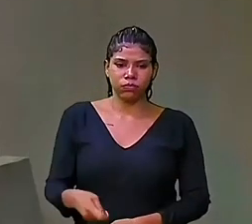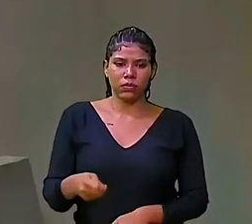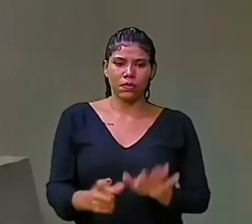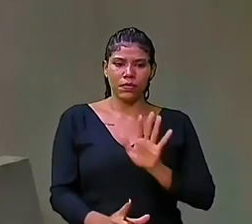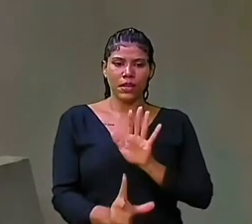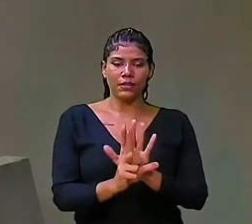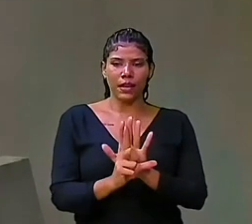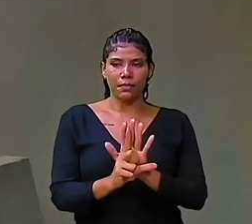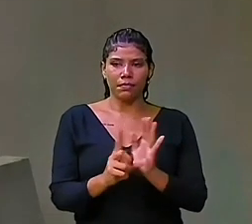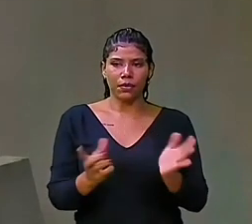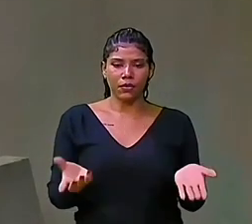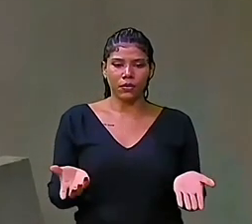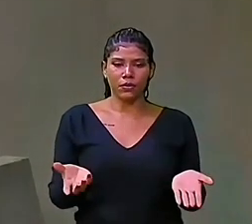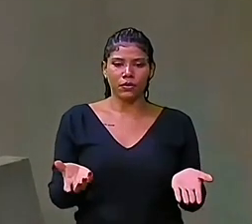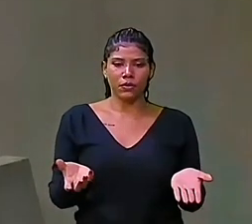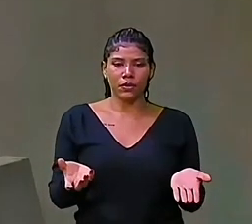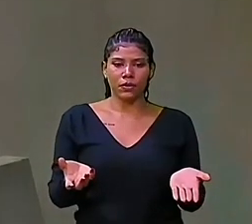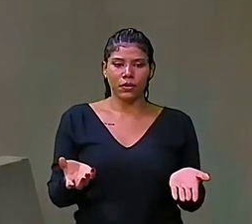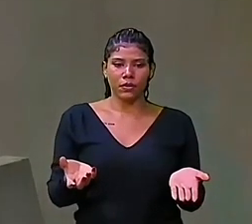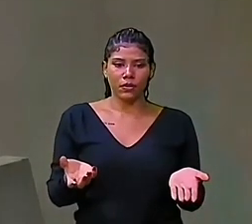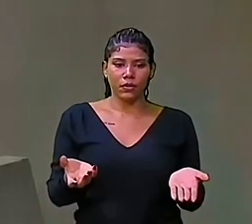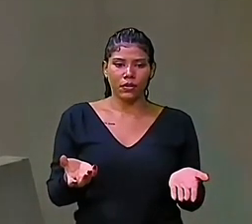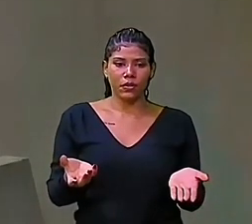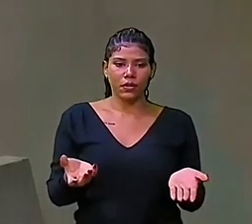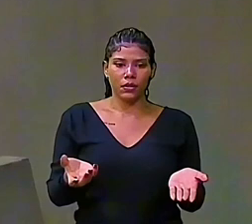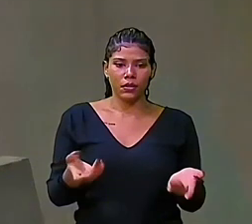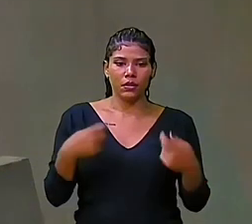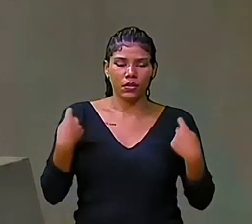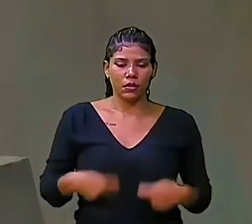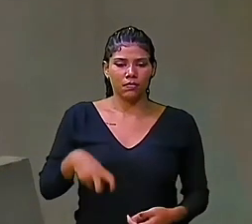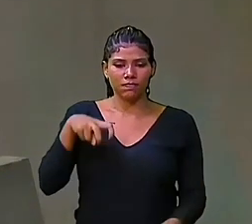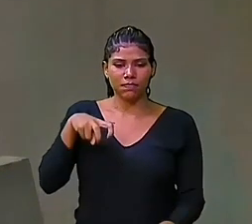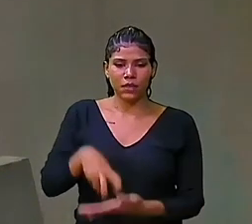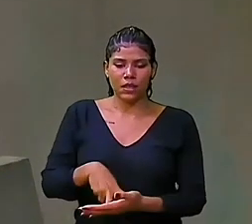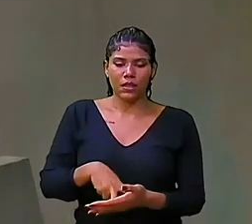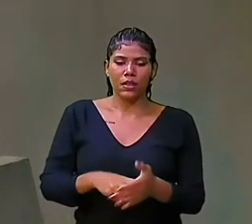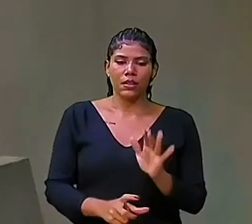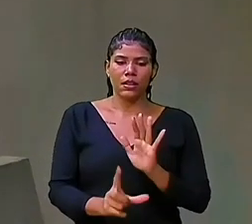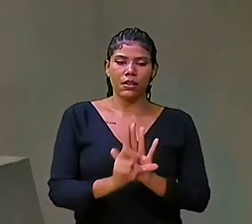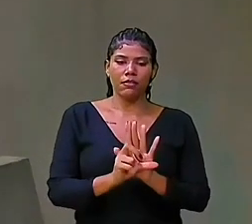lei. Seja quem for, merece o máximo rigor da lei.